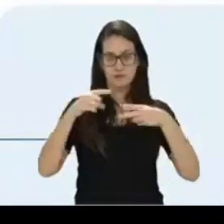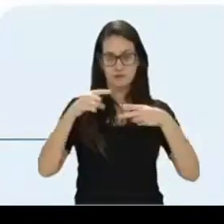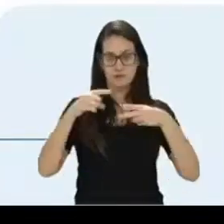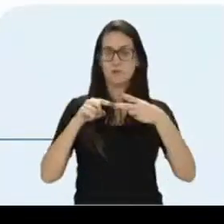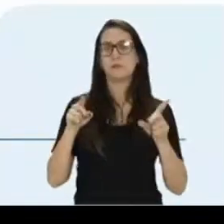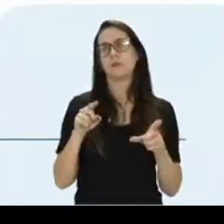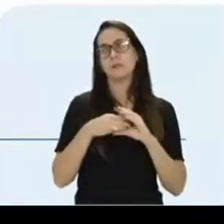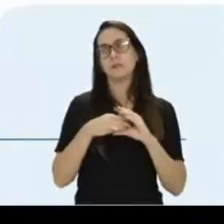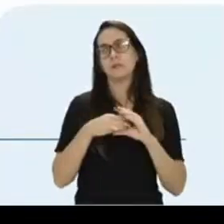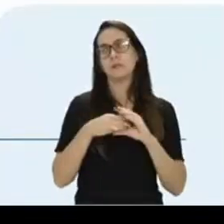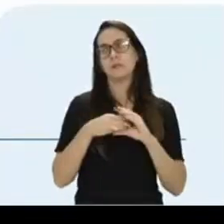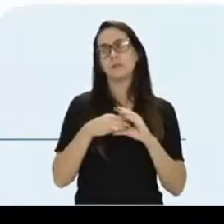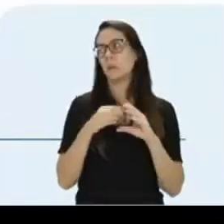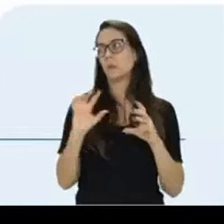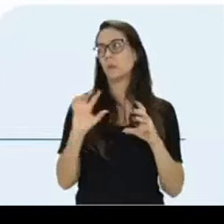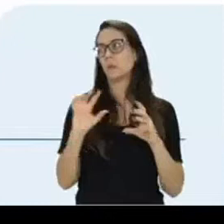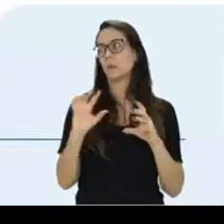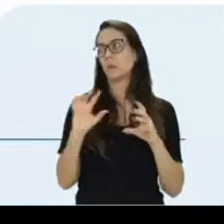geral,